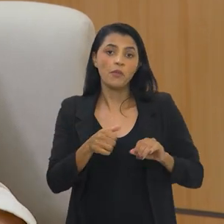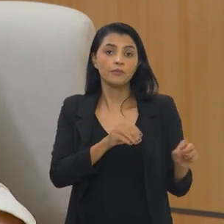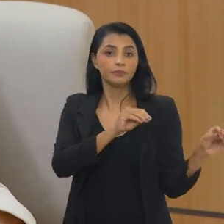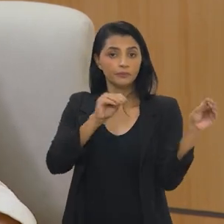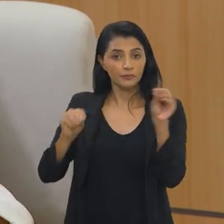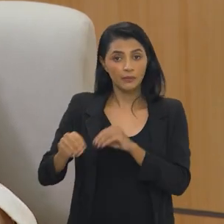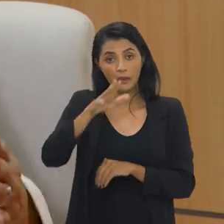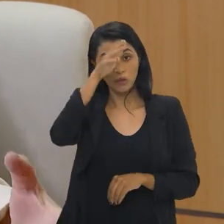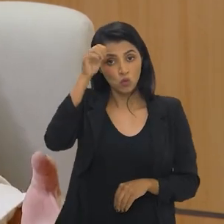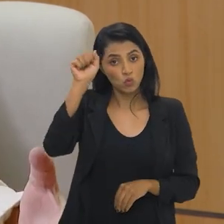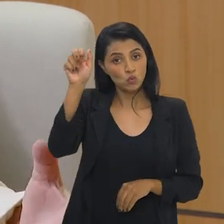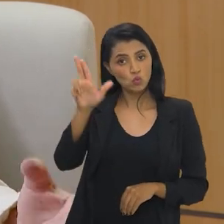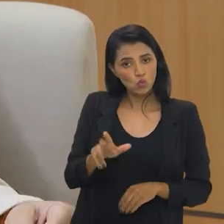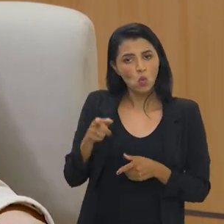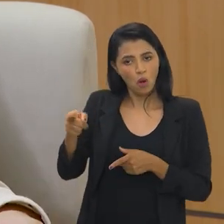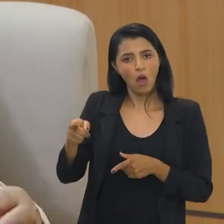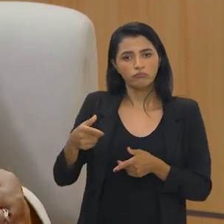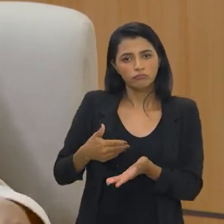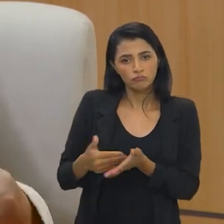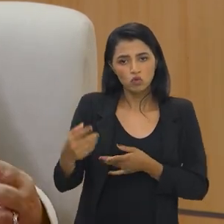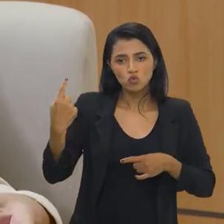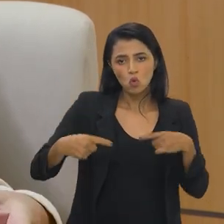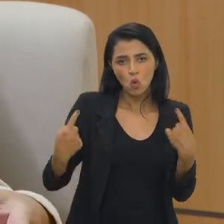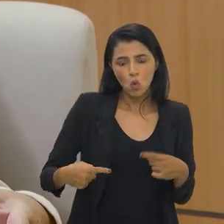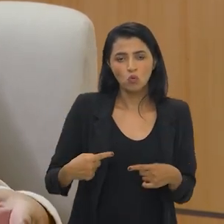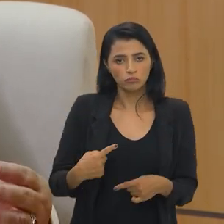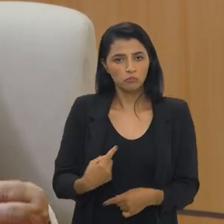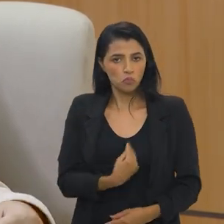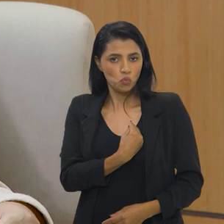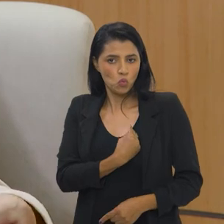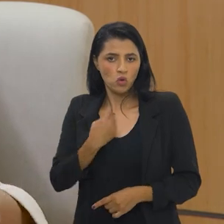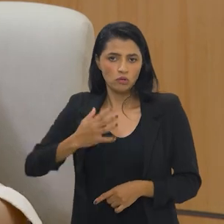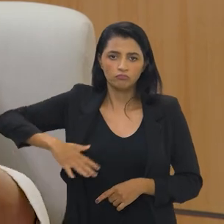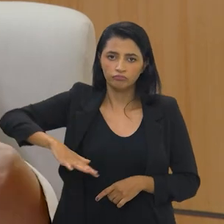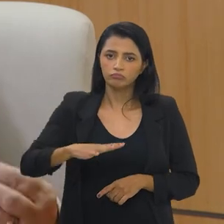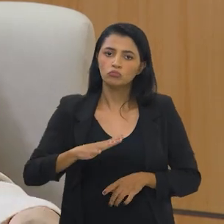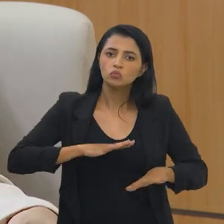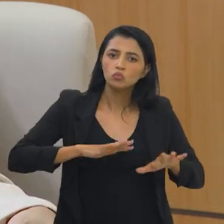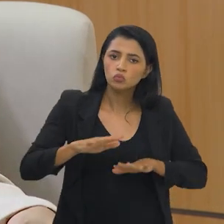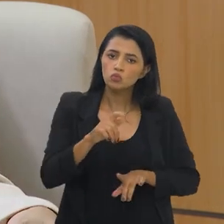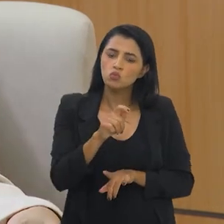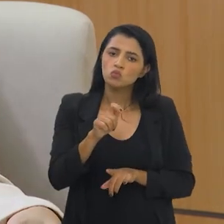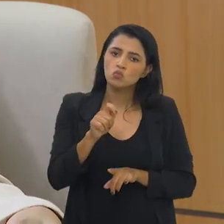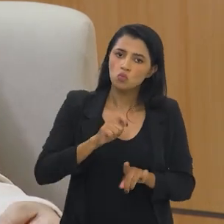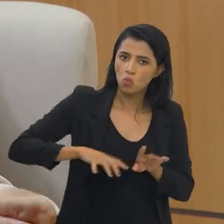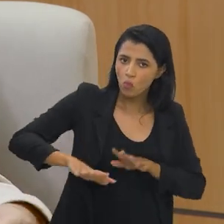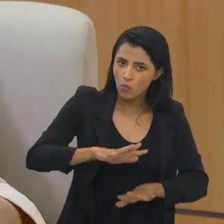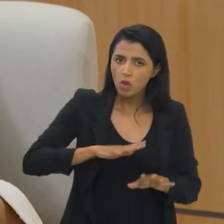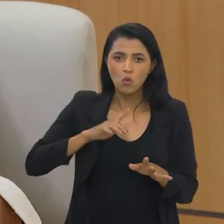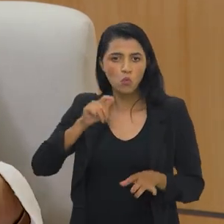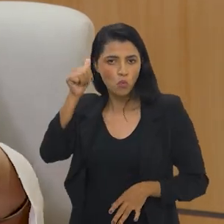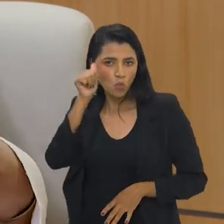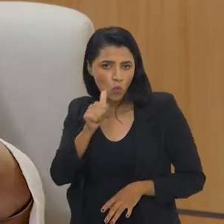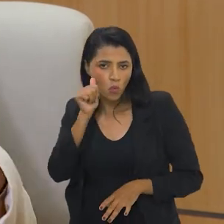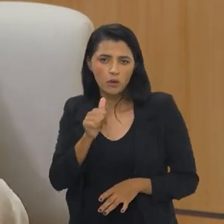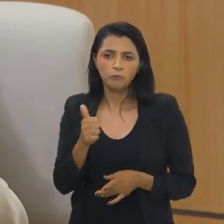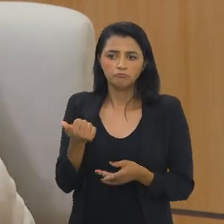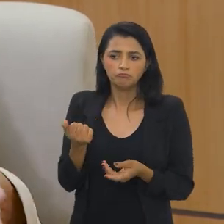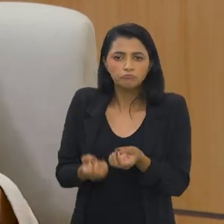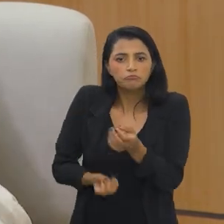Mato Grosso do Sul onde fiz minha vida política e a vida política tanto no movimento de mulheres né